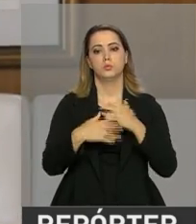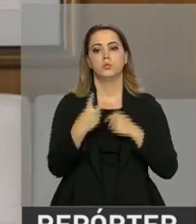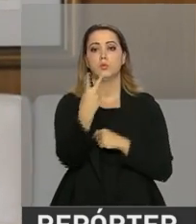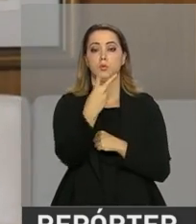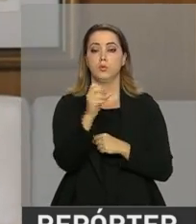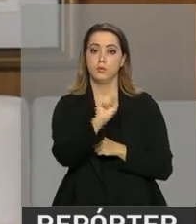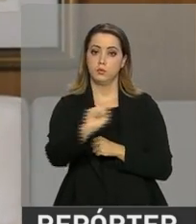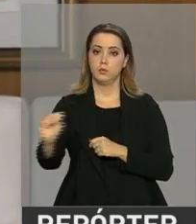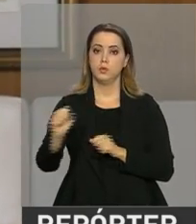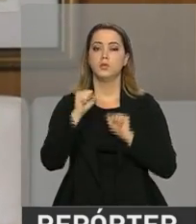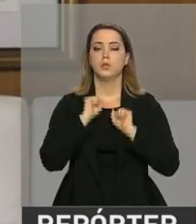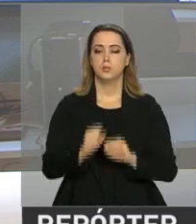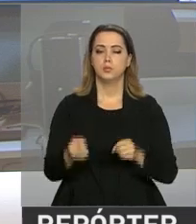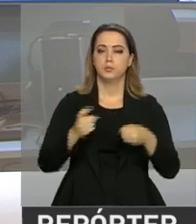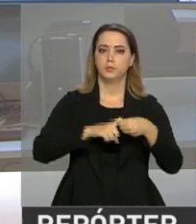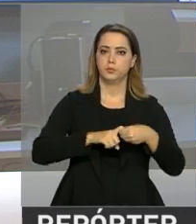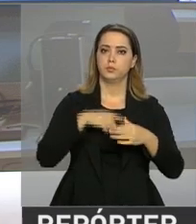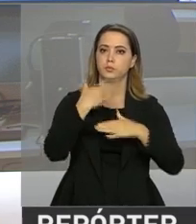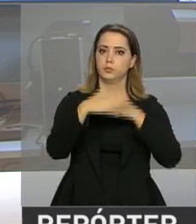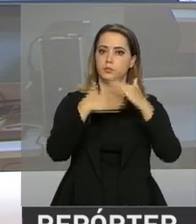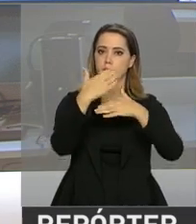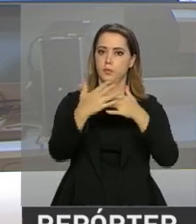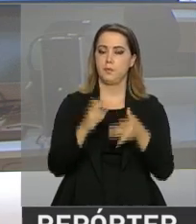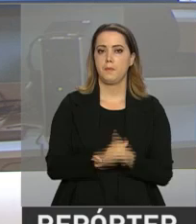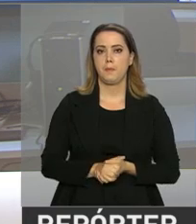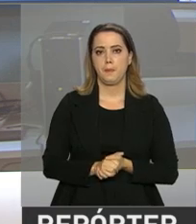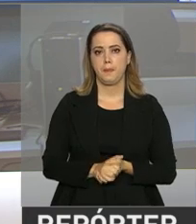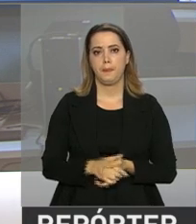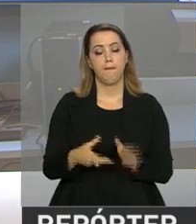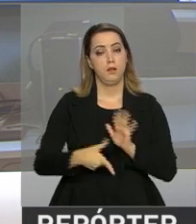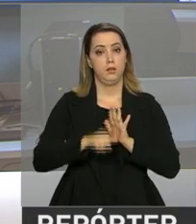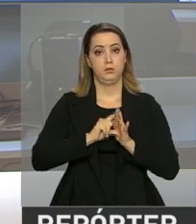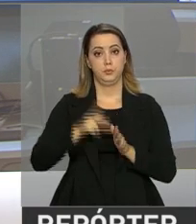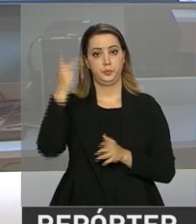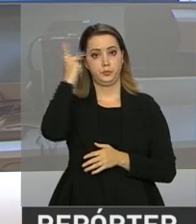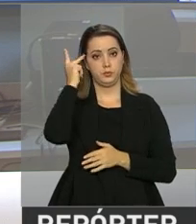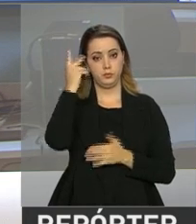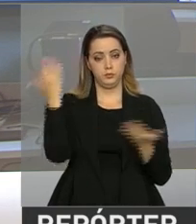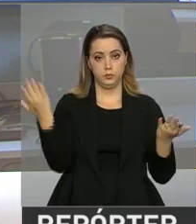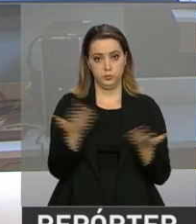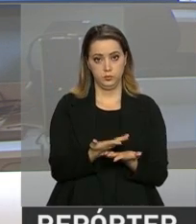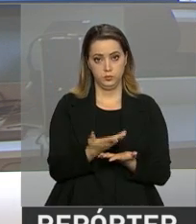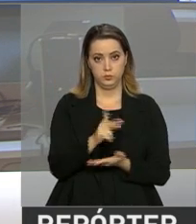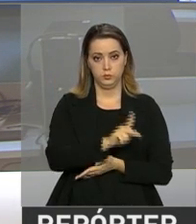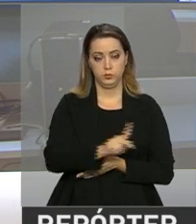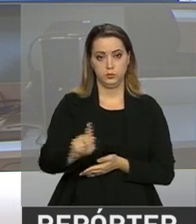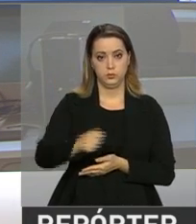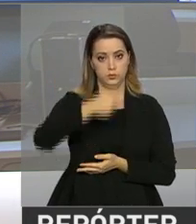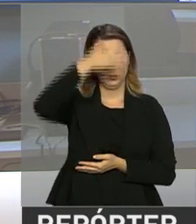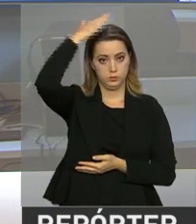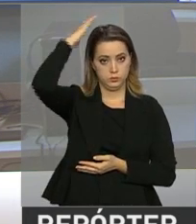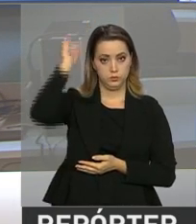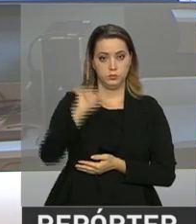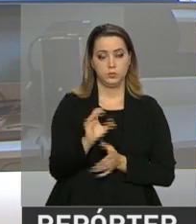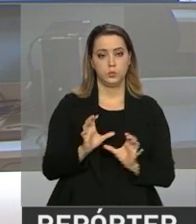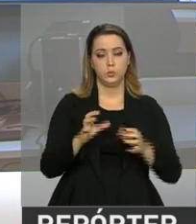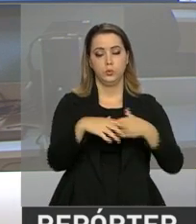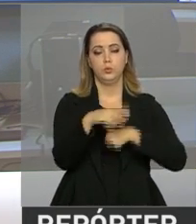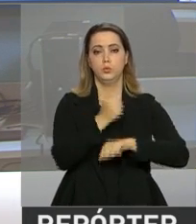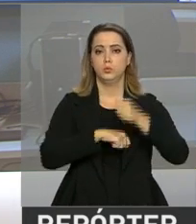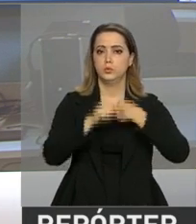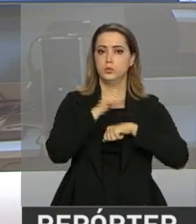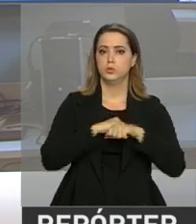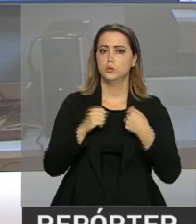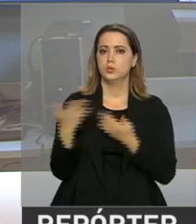semestre, uma possível retomada. E antes de ir para São Paulo, onde está neste momento o presidente Michel Temer e integrantes da equipe